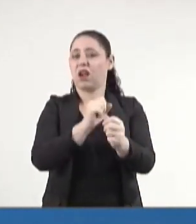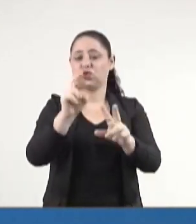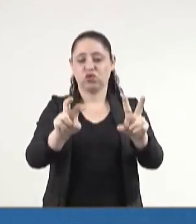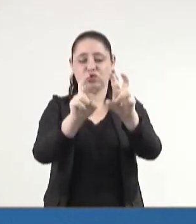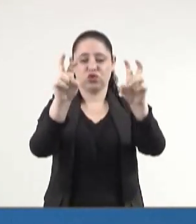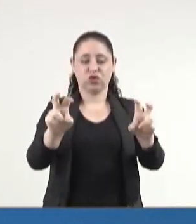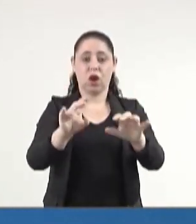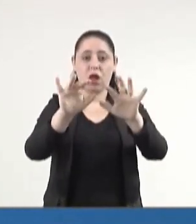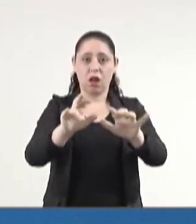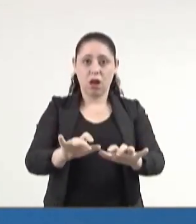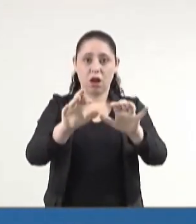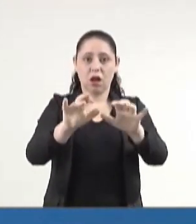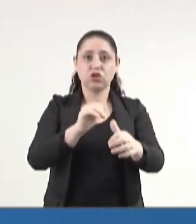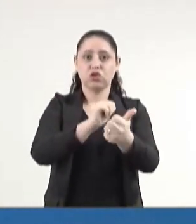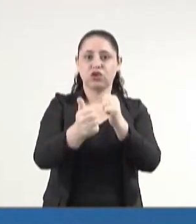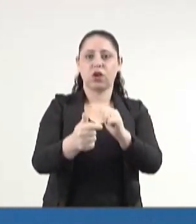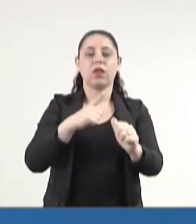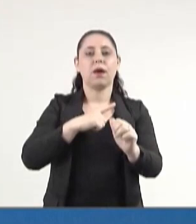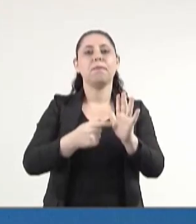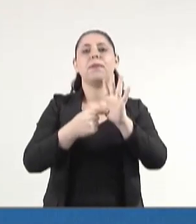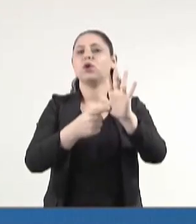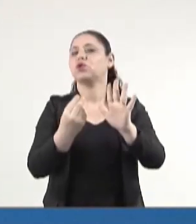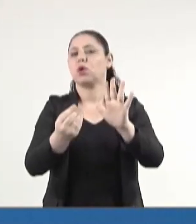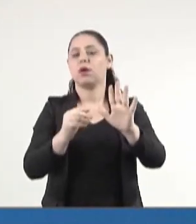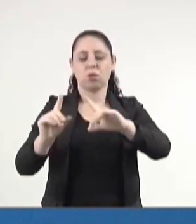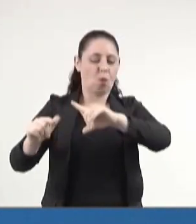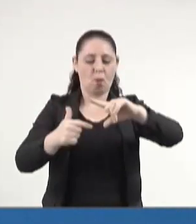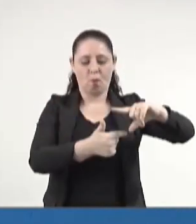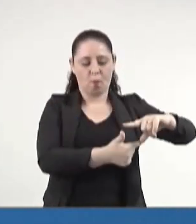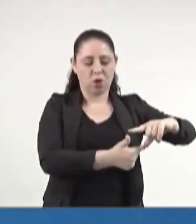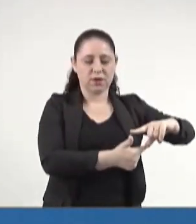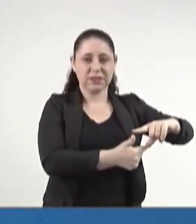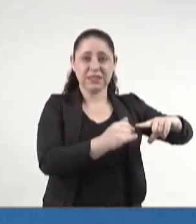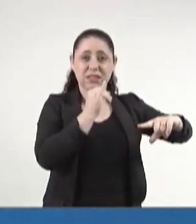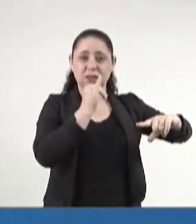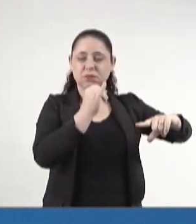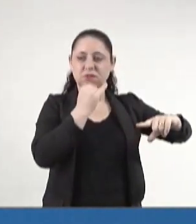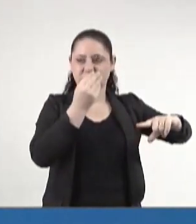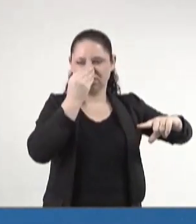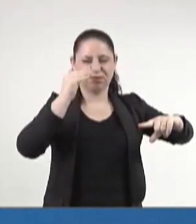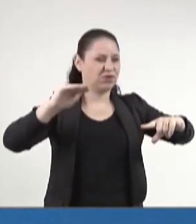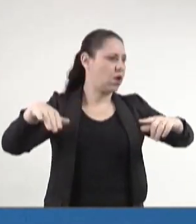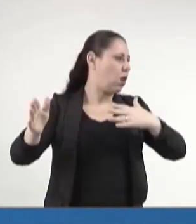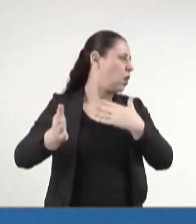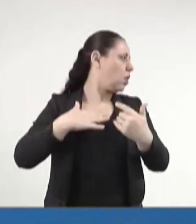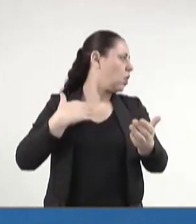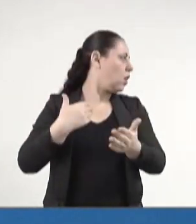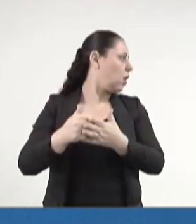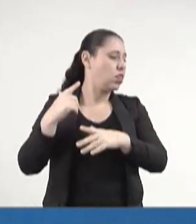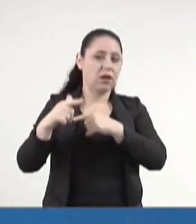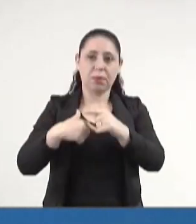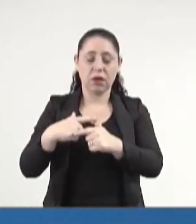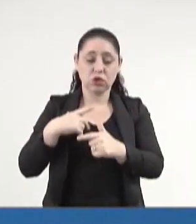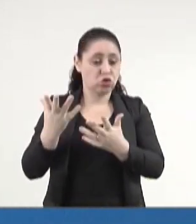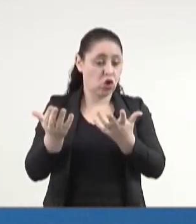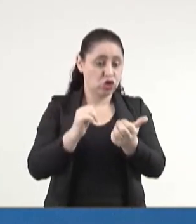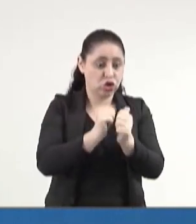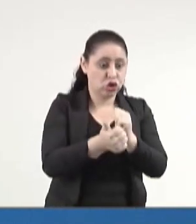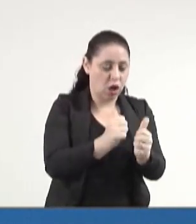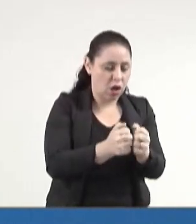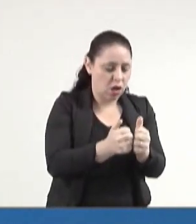jogos online. Alguns sinais demonstram o vício, tais como isolamento social, desinteresse por qualquer atividade que não seja o